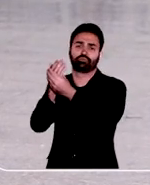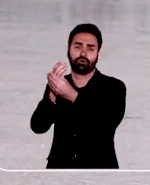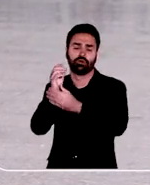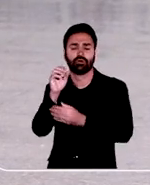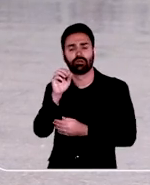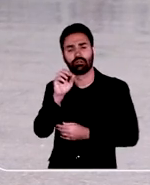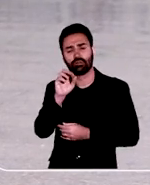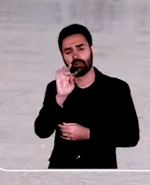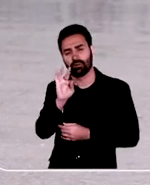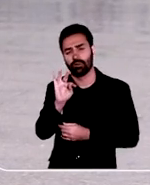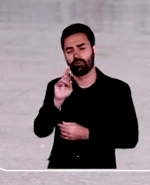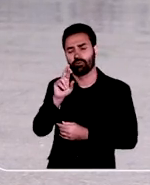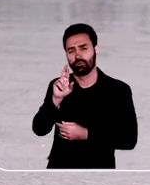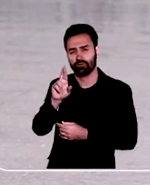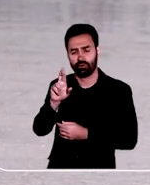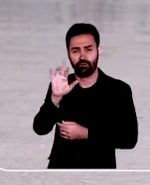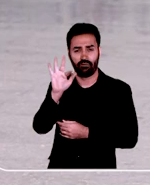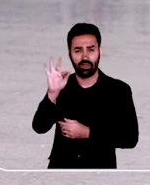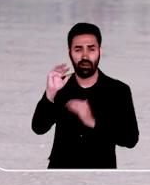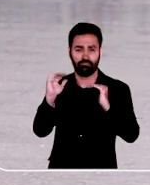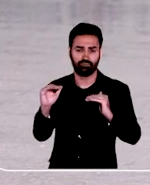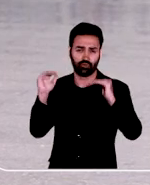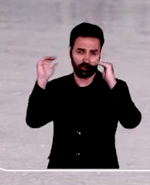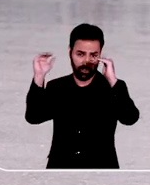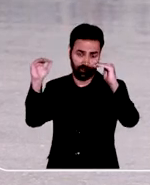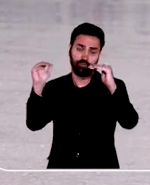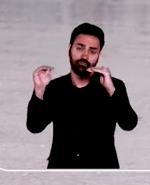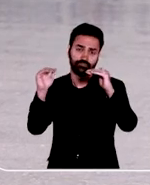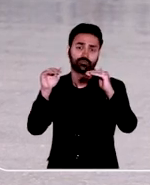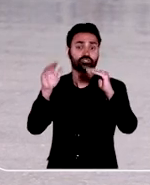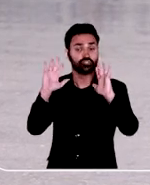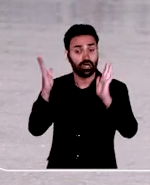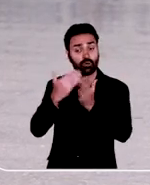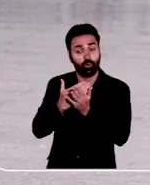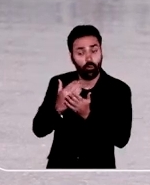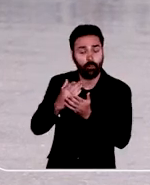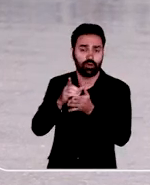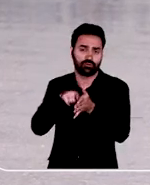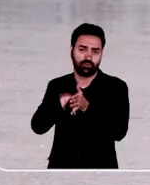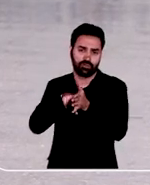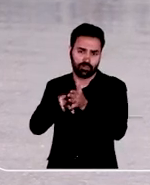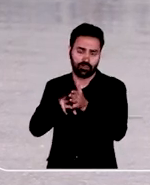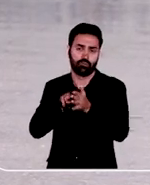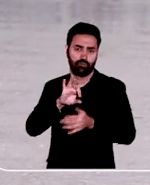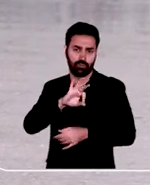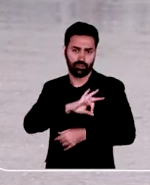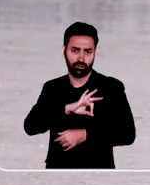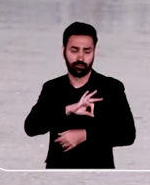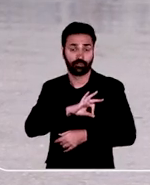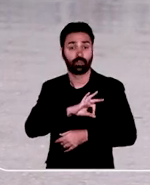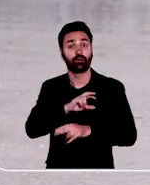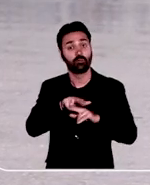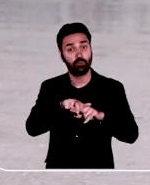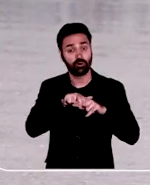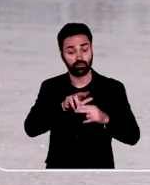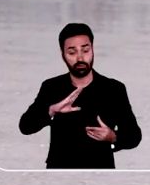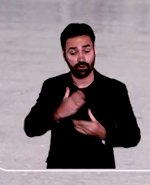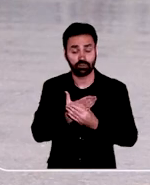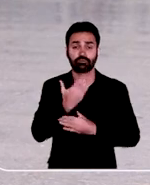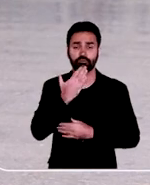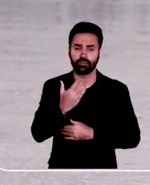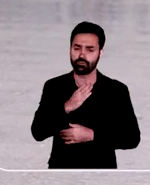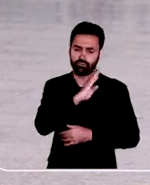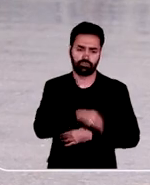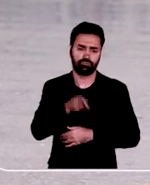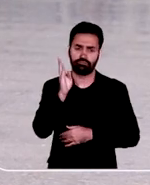deveriam ter sido remetidos ao Tribunal Regional Federal da Primeira Região já no início da apuração policial ele